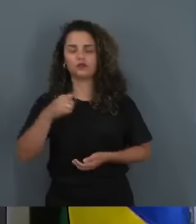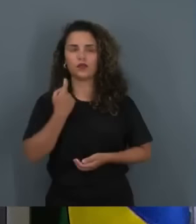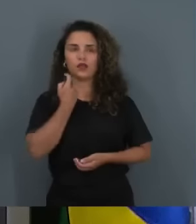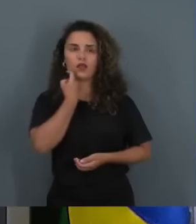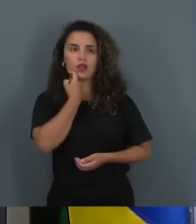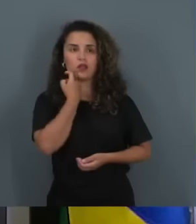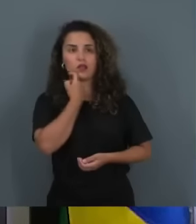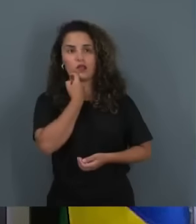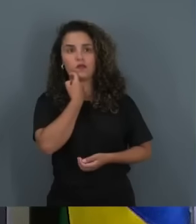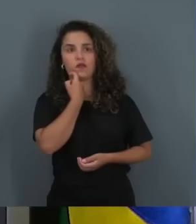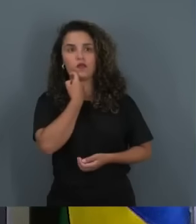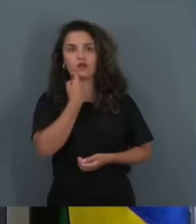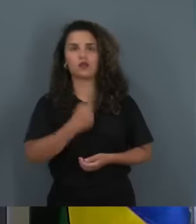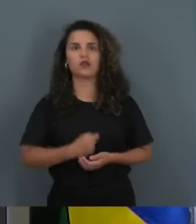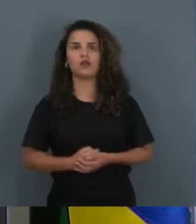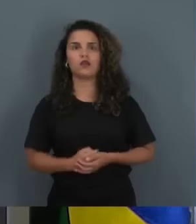sexta-feira,